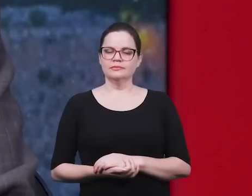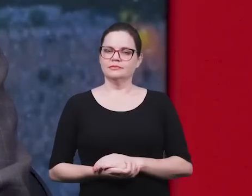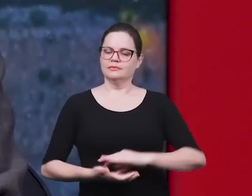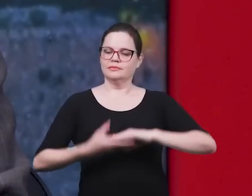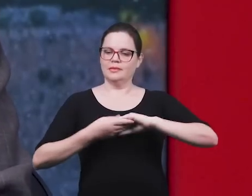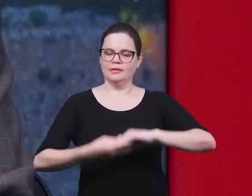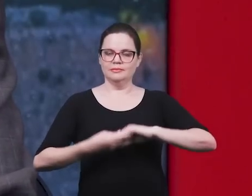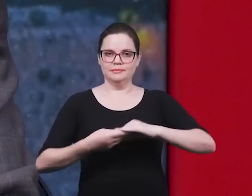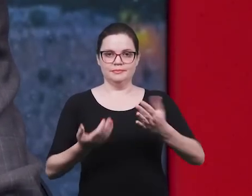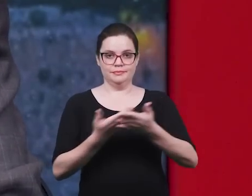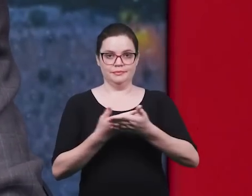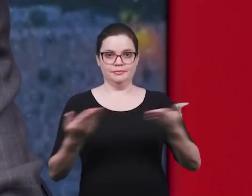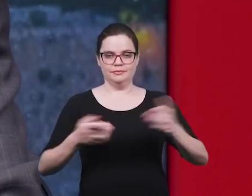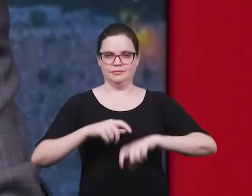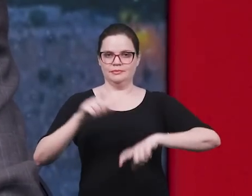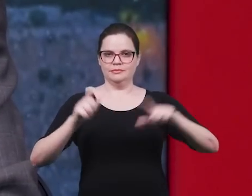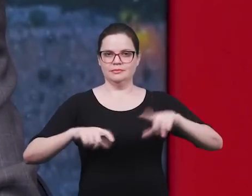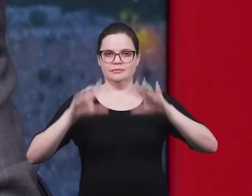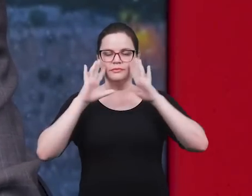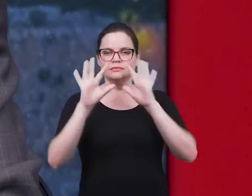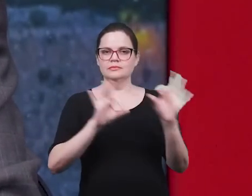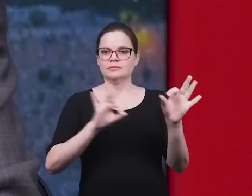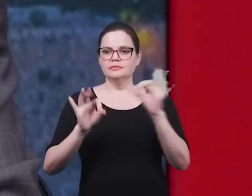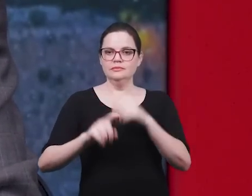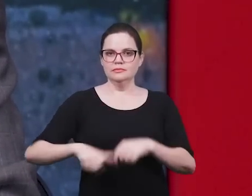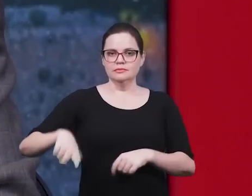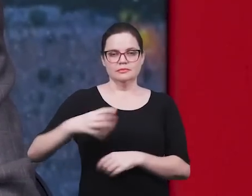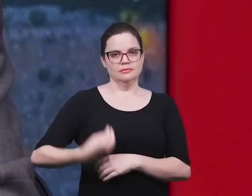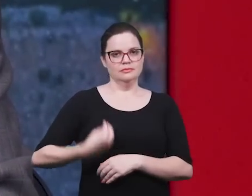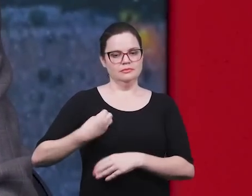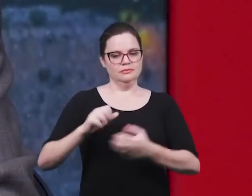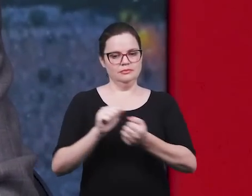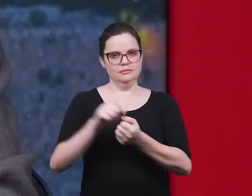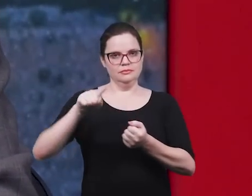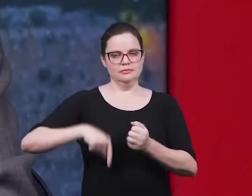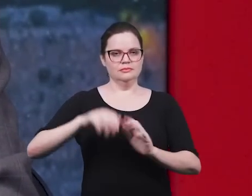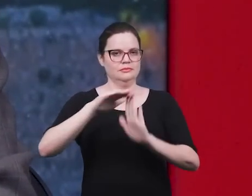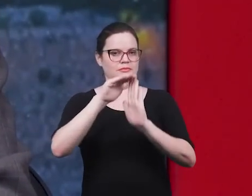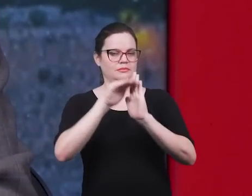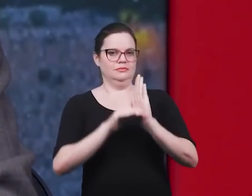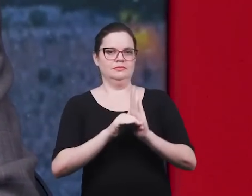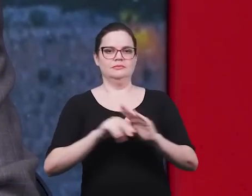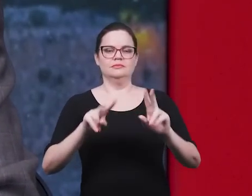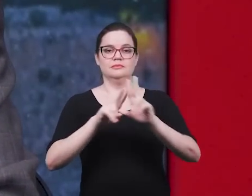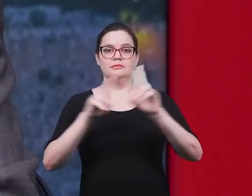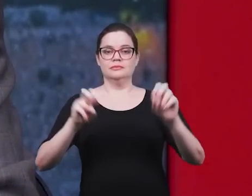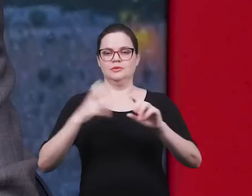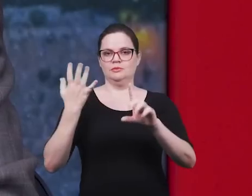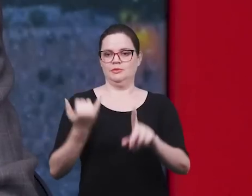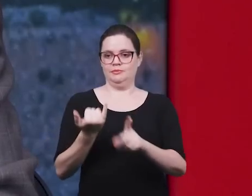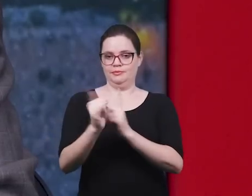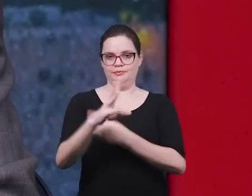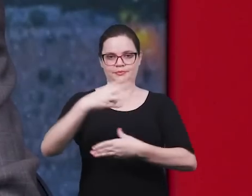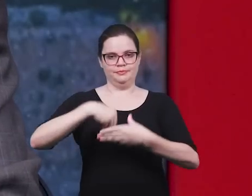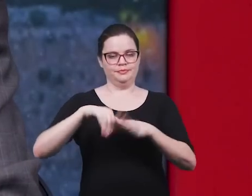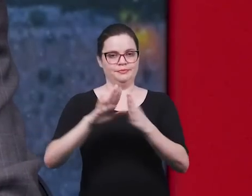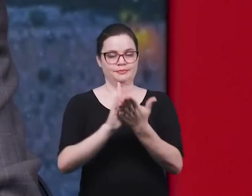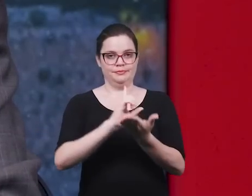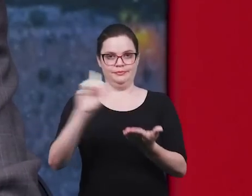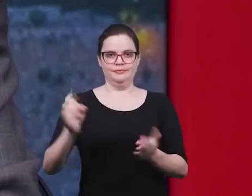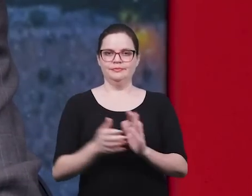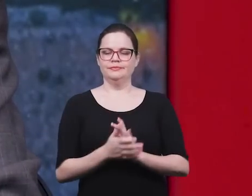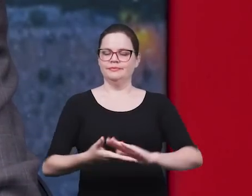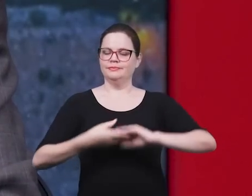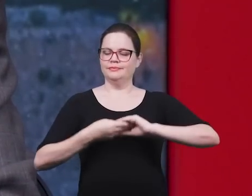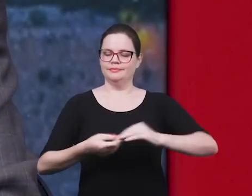Eu saúdo todos os nossos irmãos, todos aqueles que participam conosco neste programa. Este programa é Profecias Bíblicas. Eu